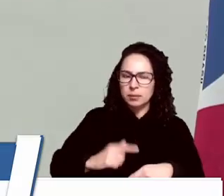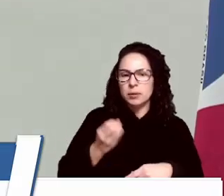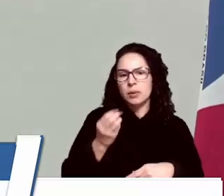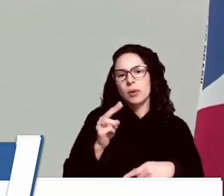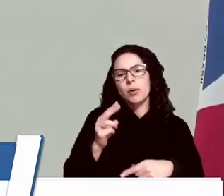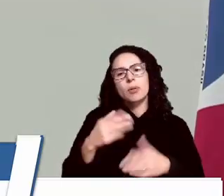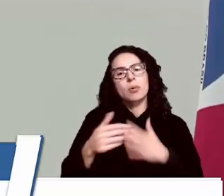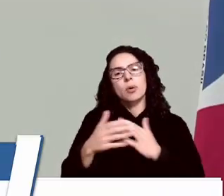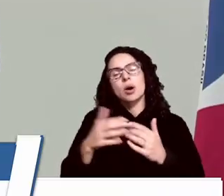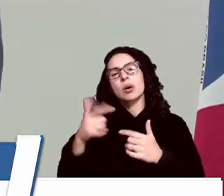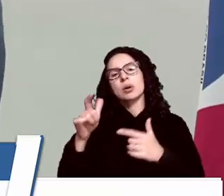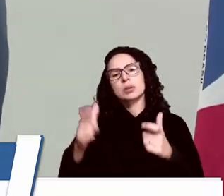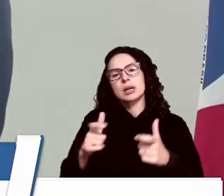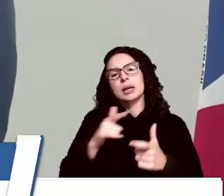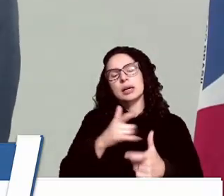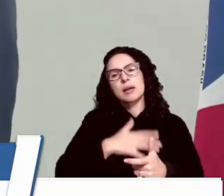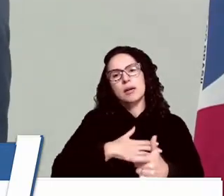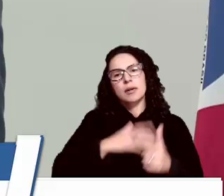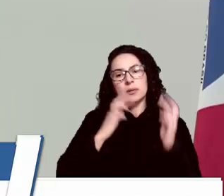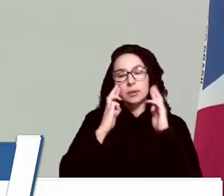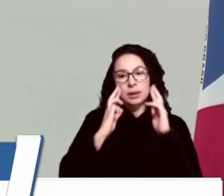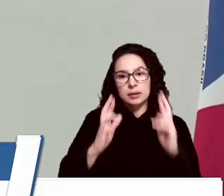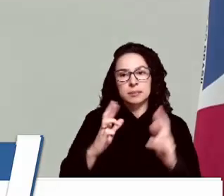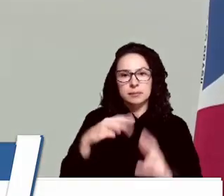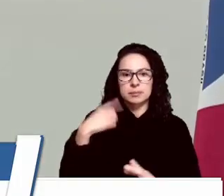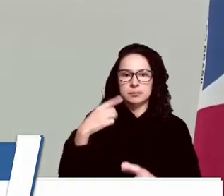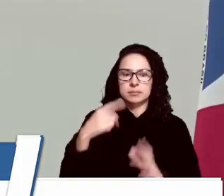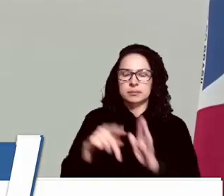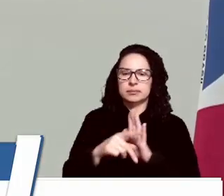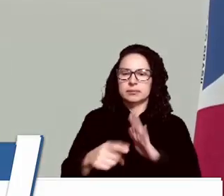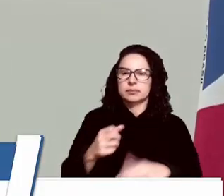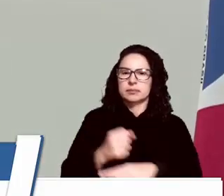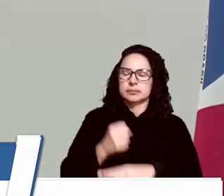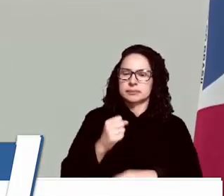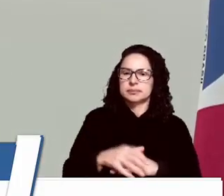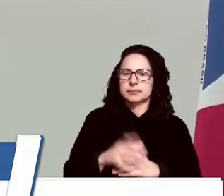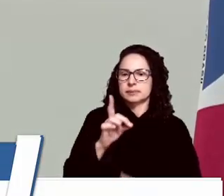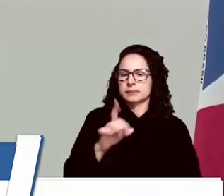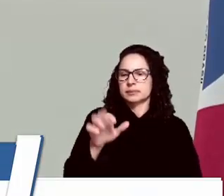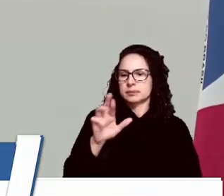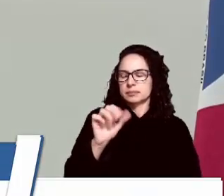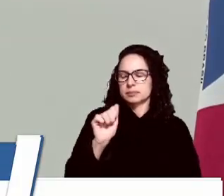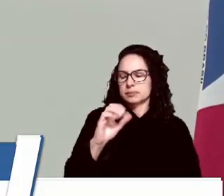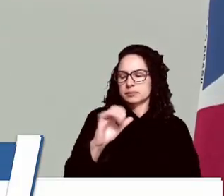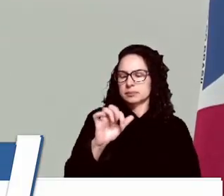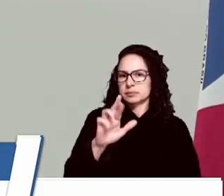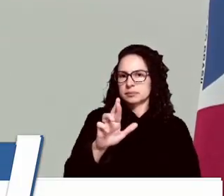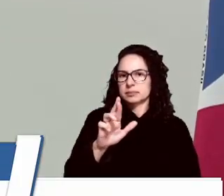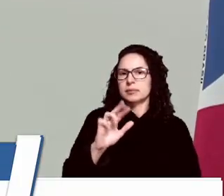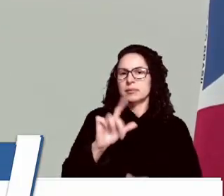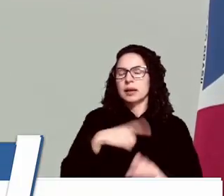Ele preza pelo respeito da advocacia francana. O Dr. Assir de Matos Gomes possui um